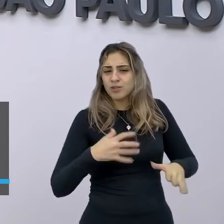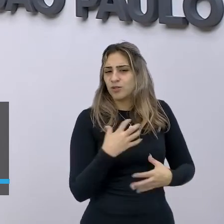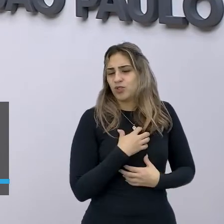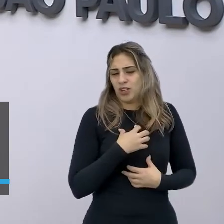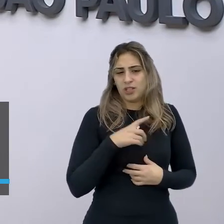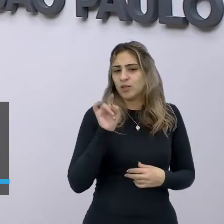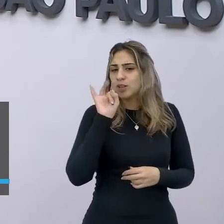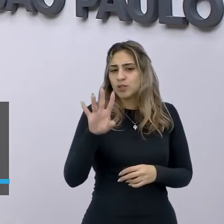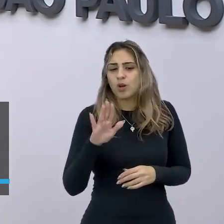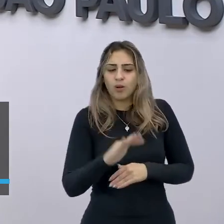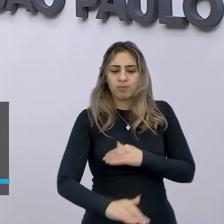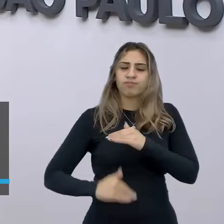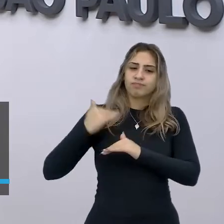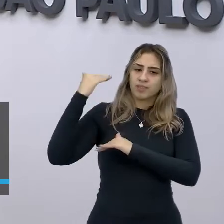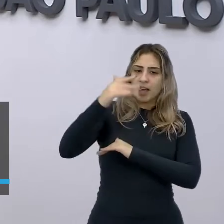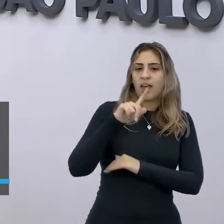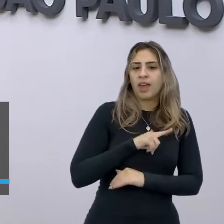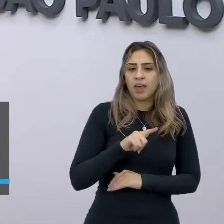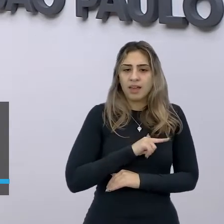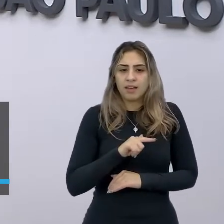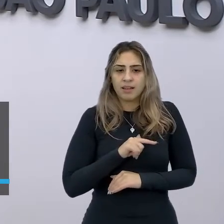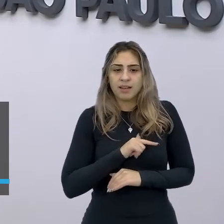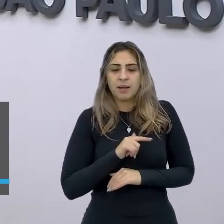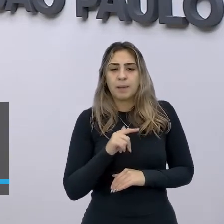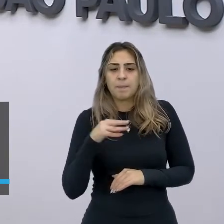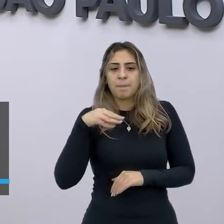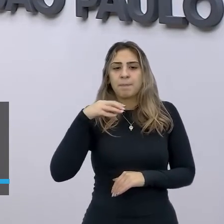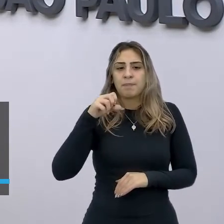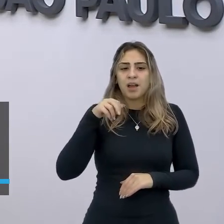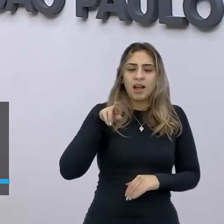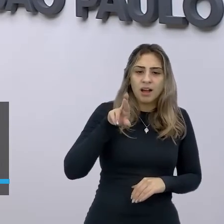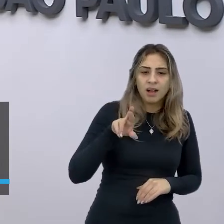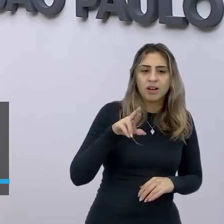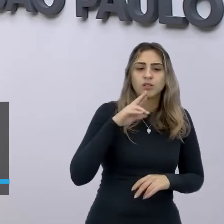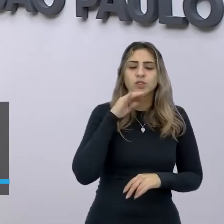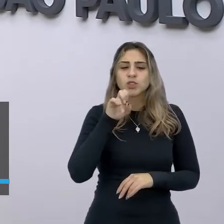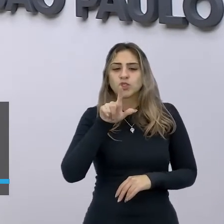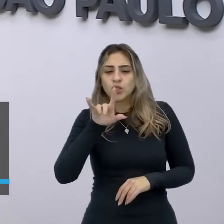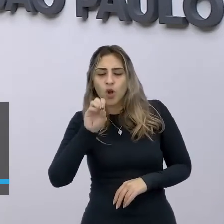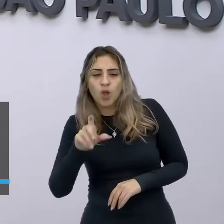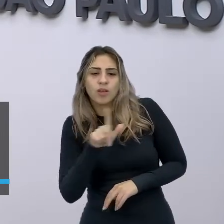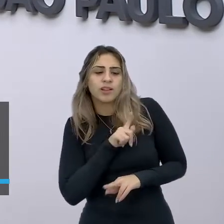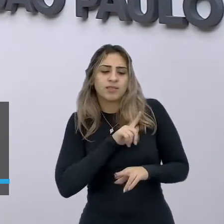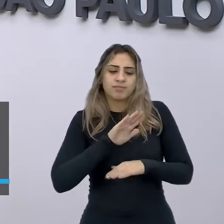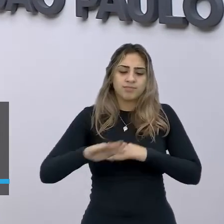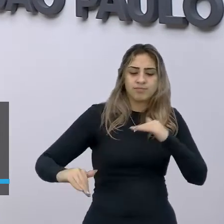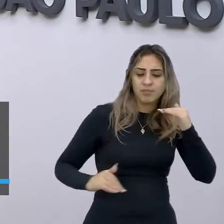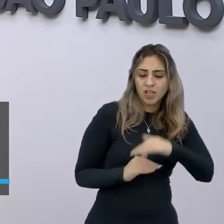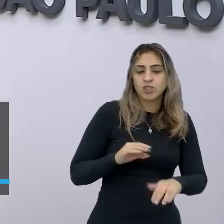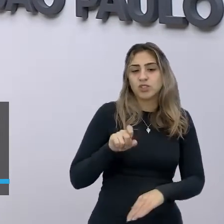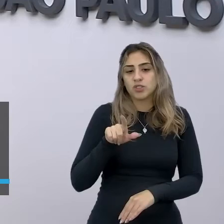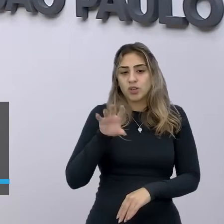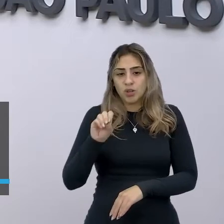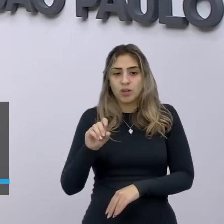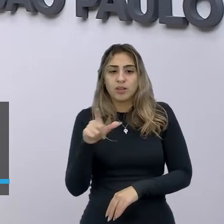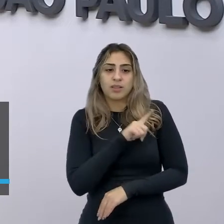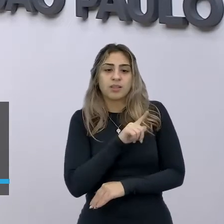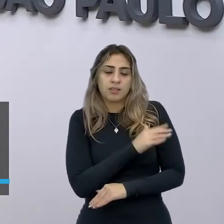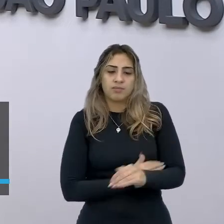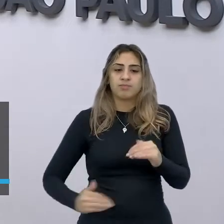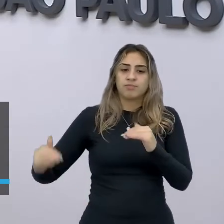é só a superfície. Tem a ver com o mar, tem a ver com o solo, o que tem debaixo do solo, e também o que tem